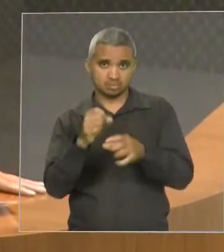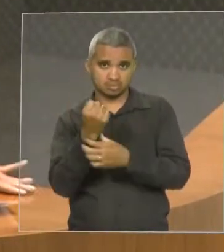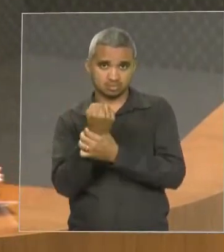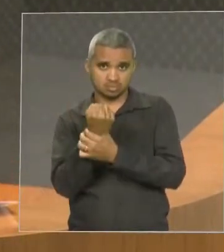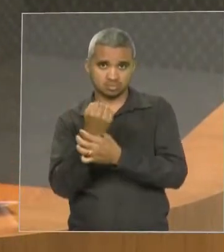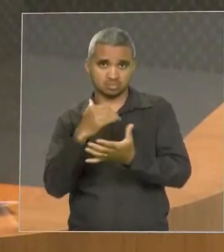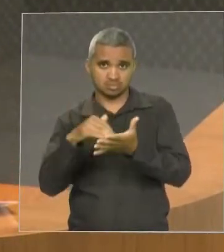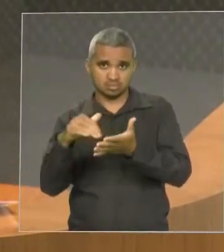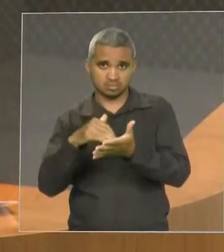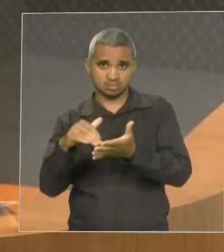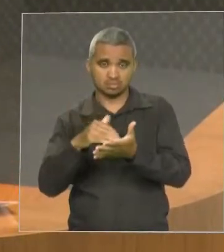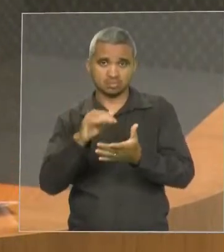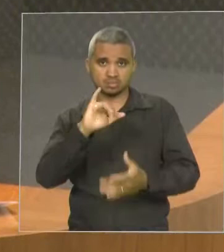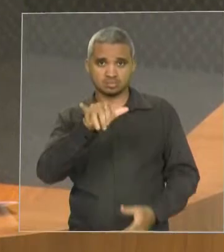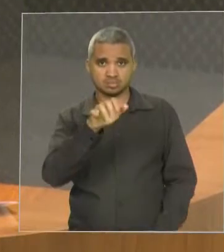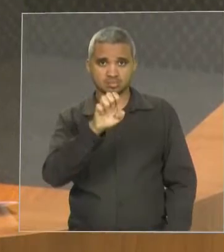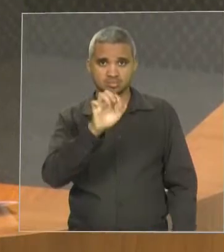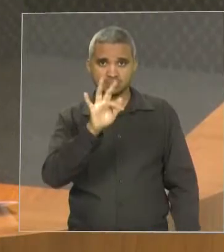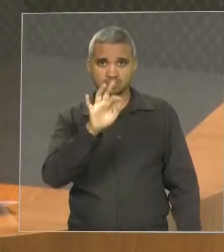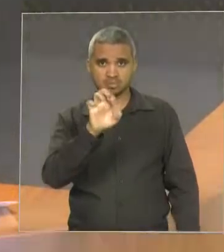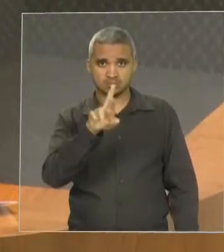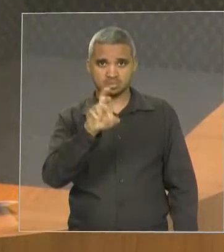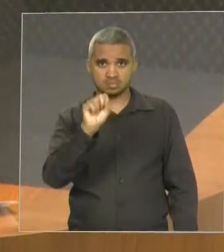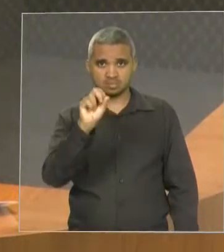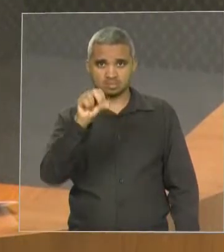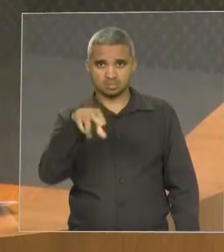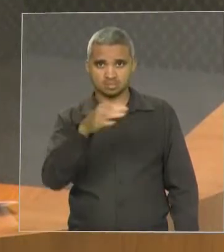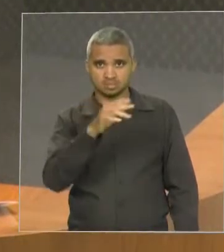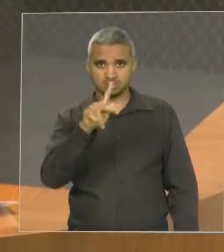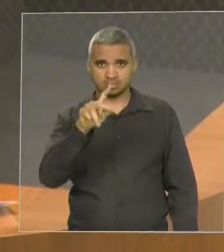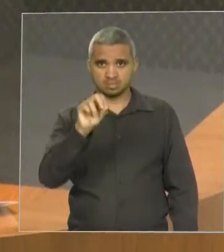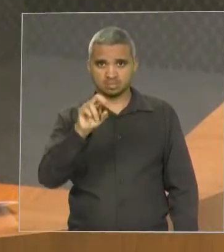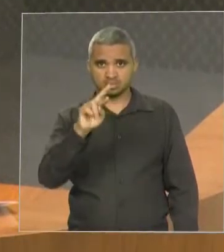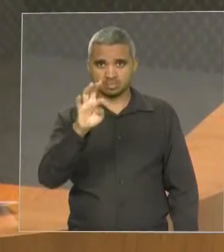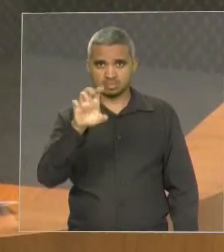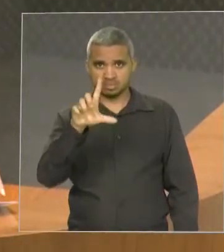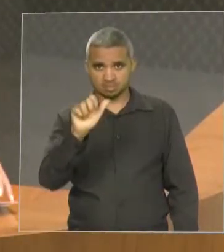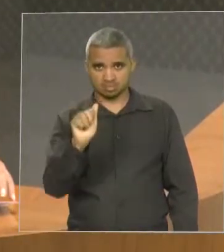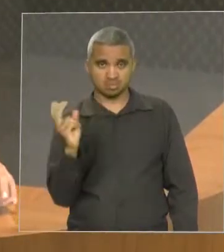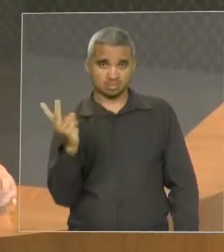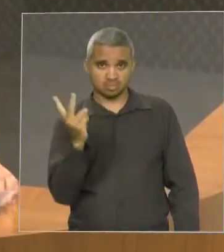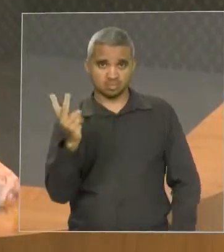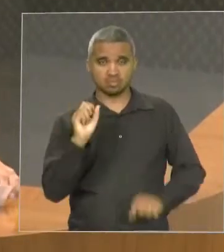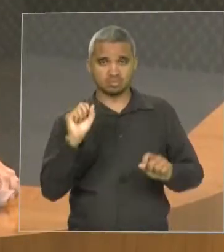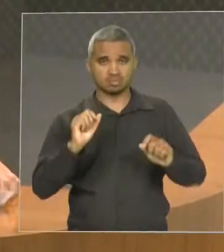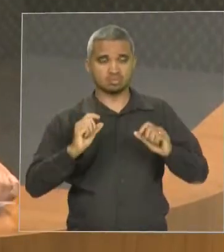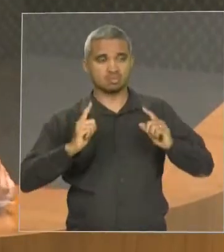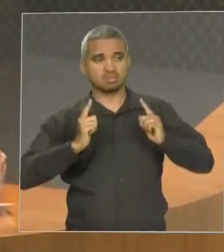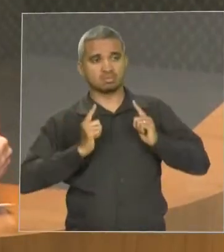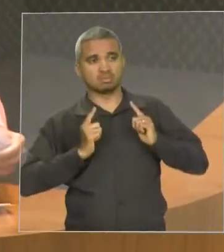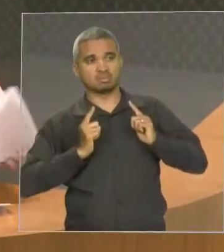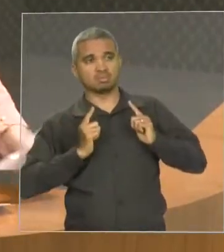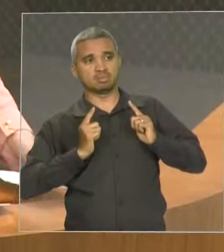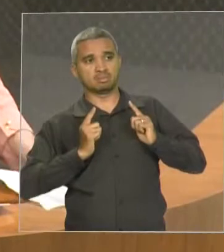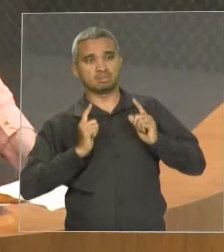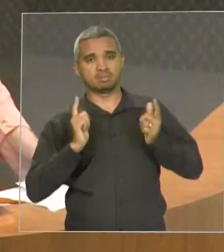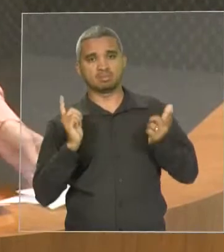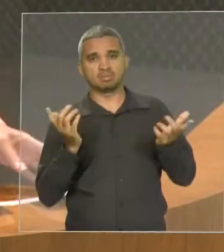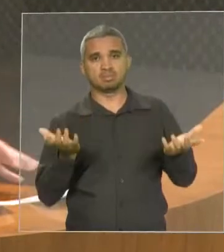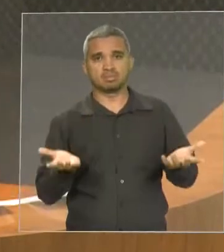à vida do Francisco, que morreu lá em Barra do Corda. Eu quero